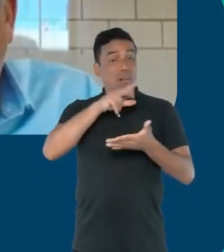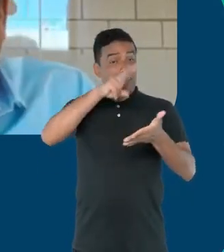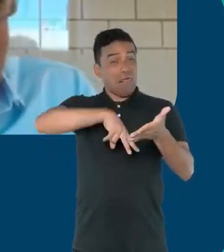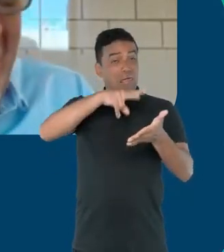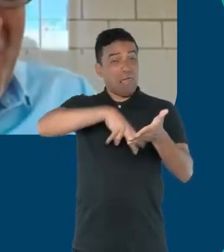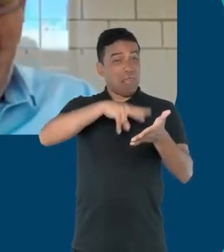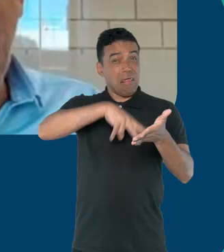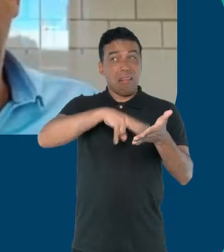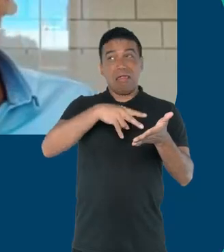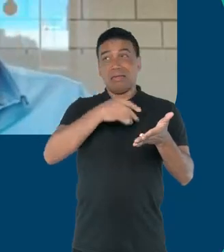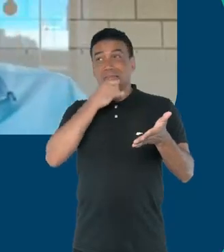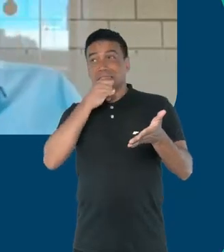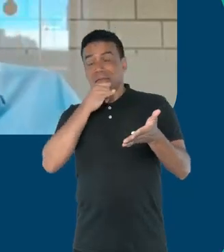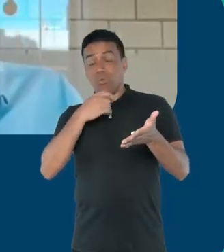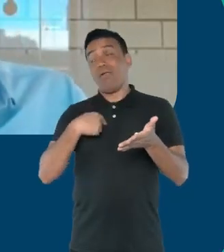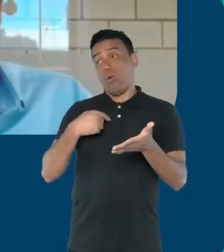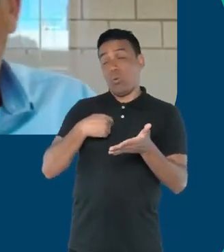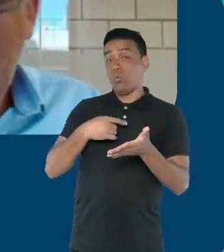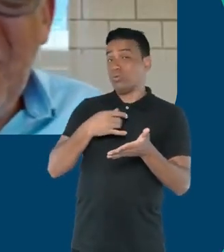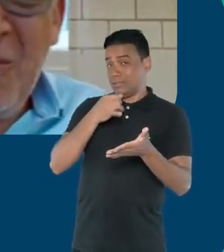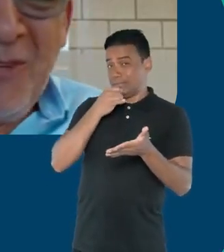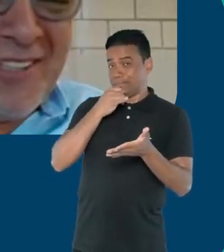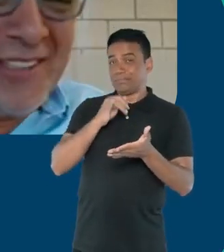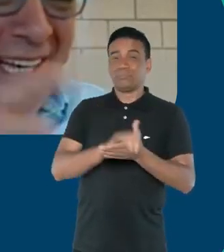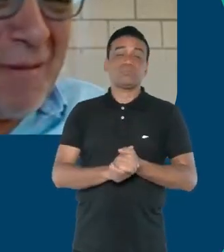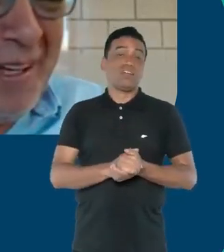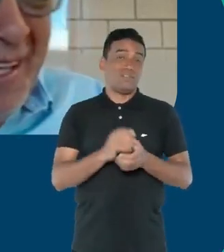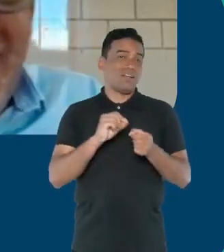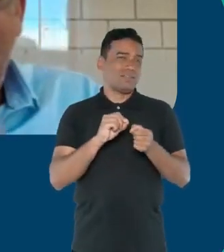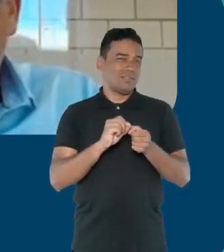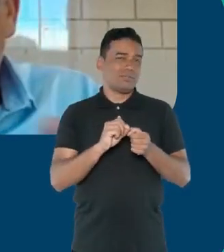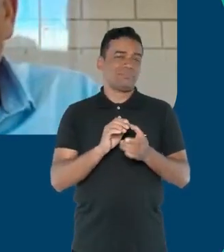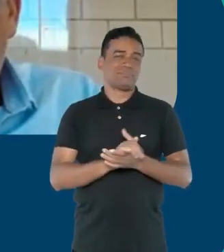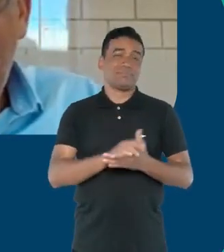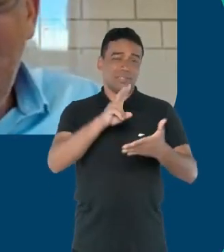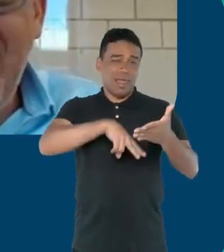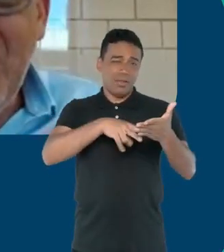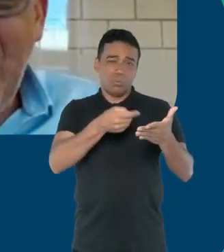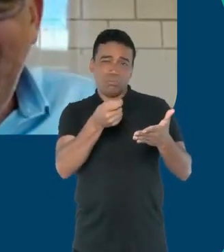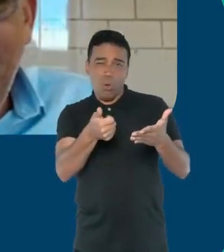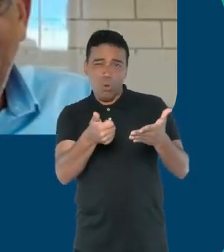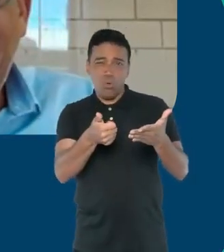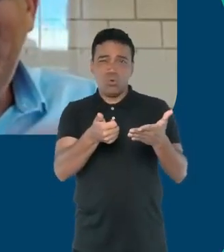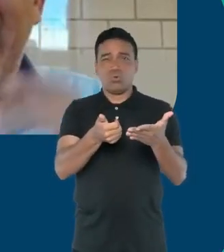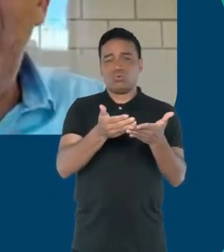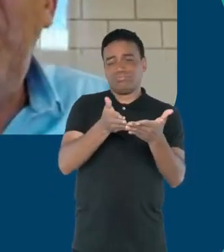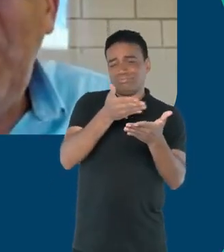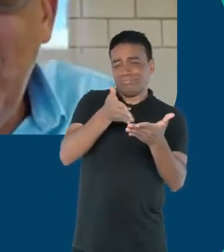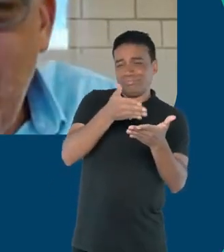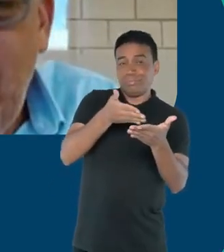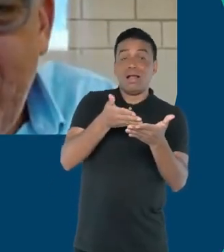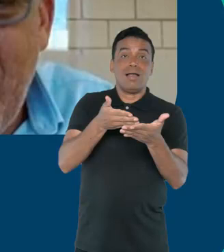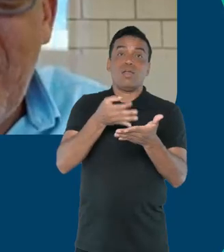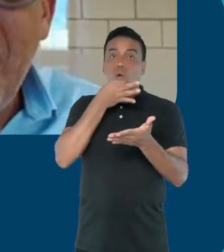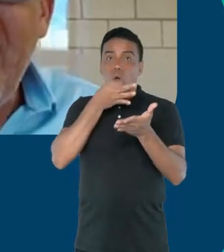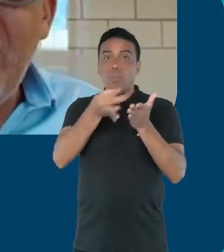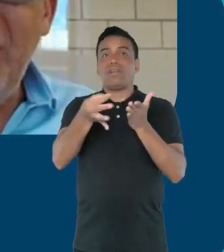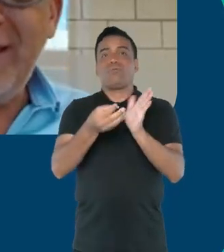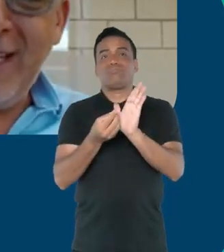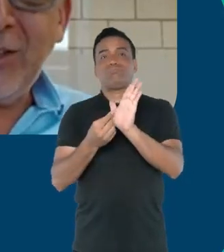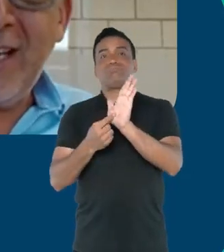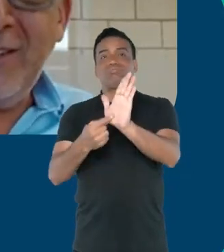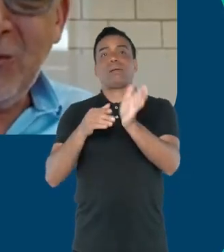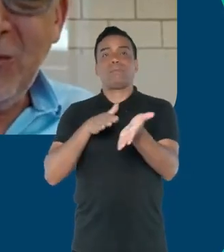né? Pelo menos eu, né, fazia um pouco isso, você acaba lendo um pouco, lendo as orelhas e emitir uma opinião.